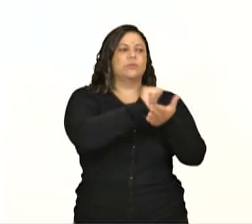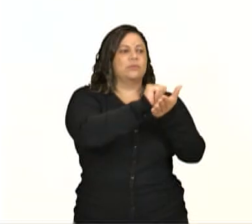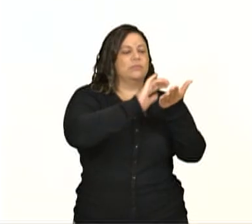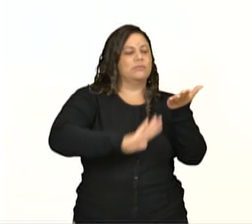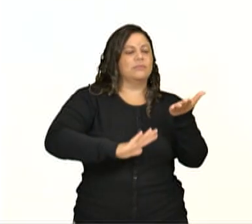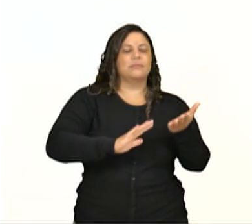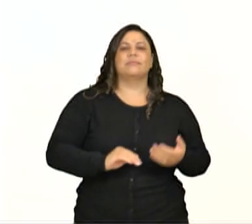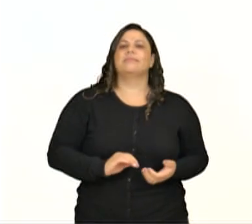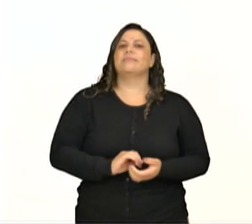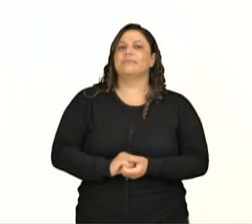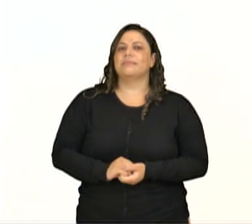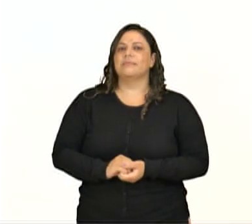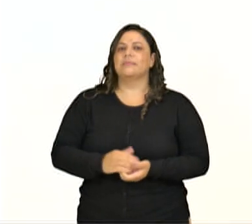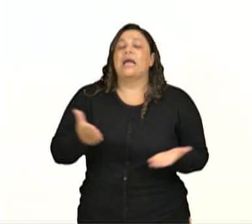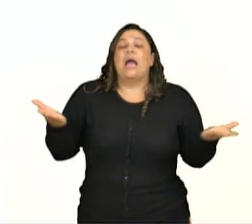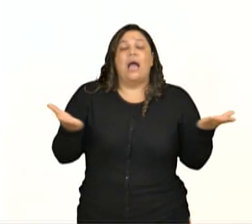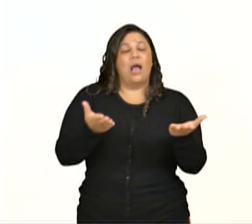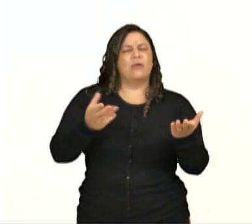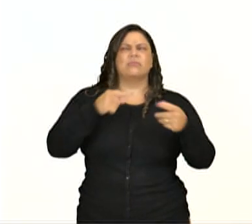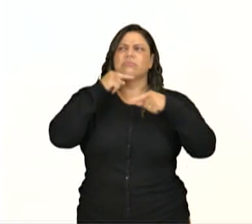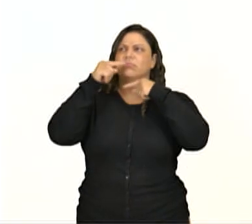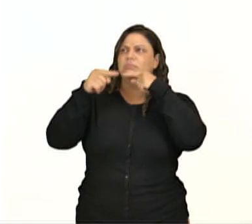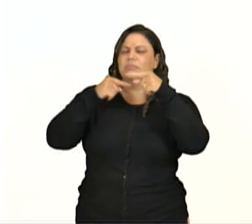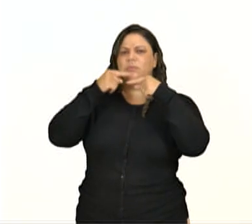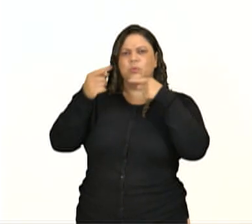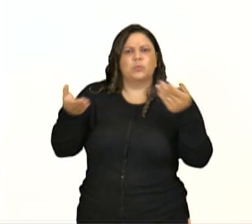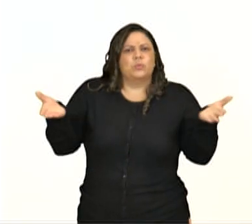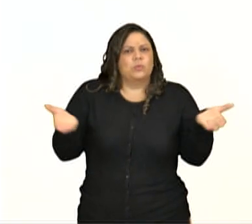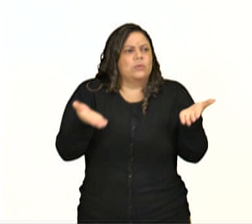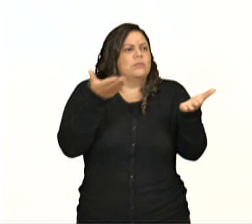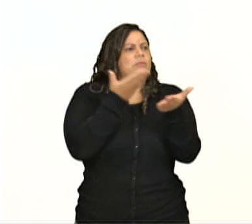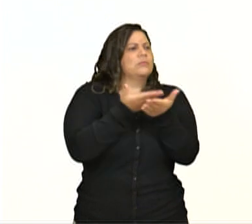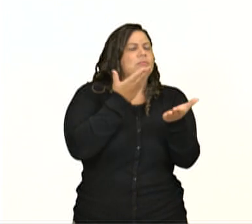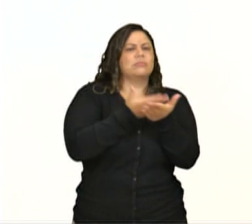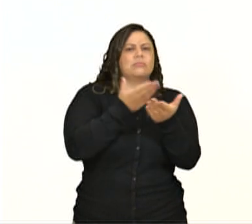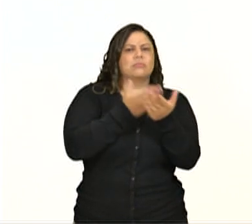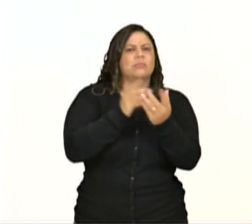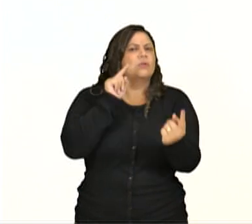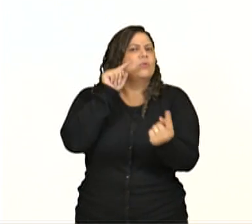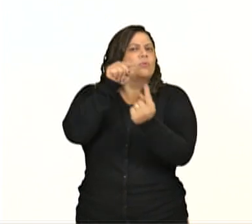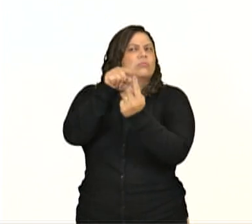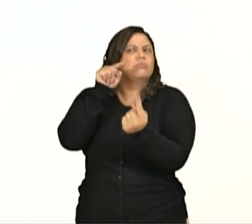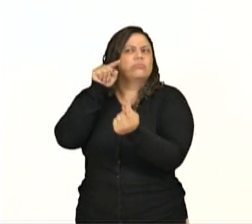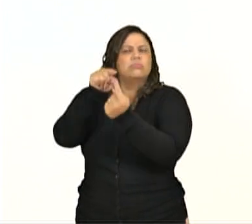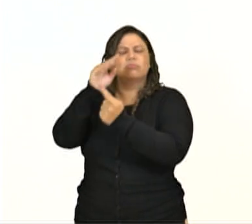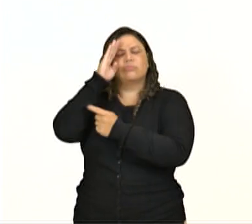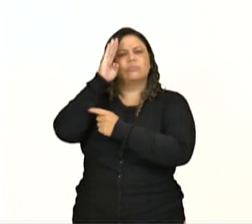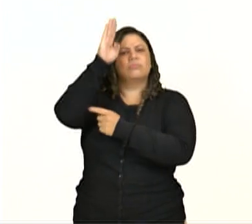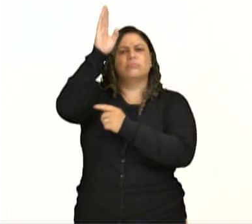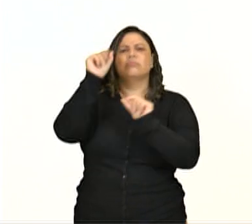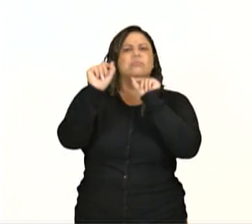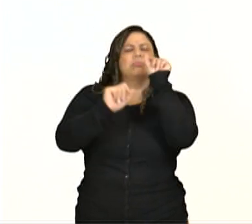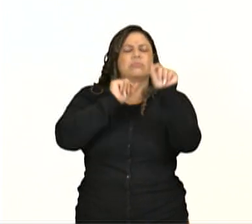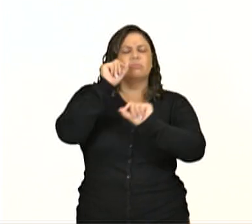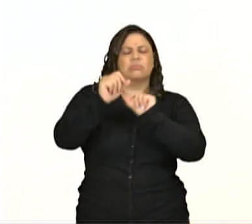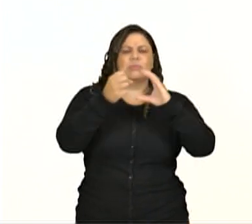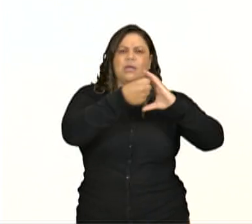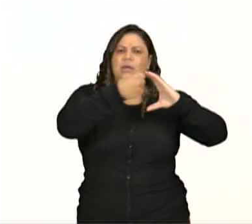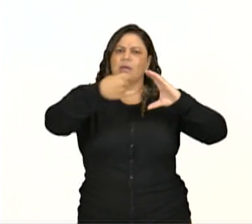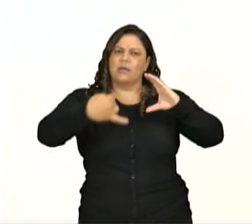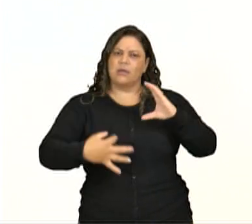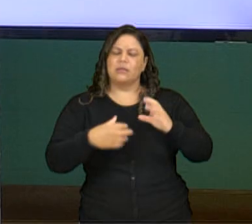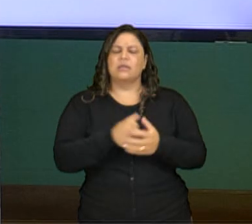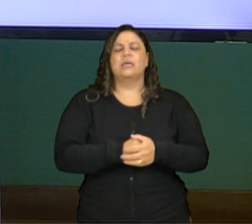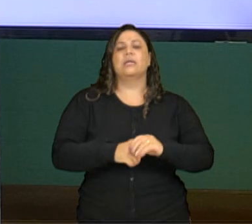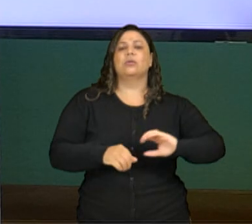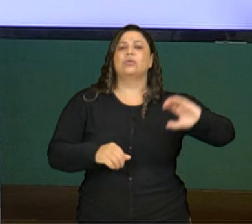Alguns questionamentos sobre esta aula. Quais são as principais características do átomo de carbono? Se eu